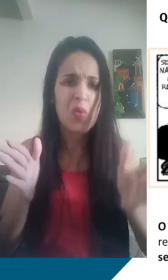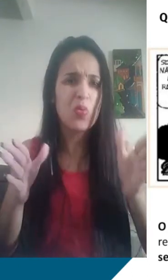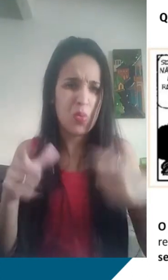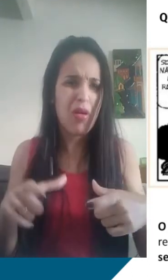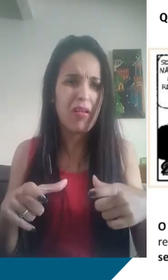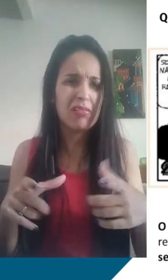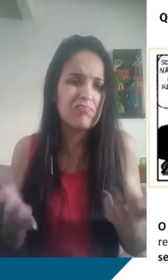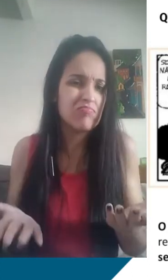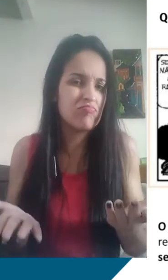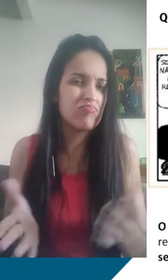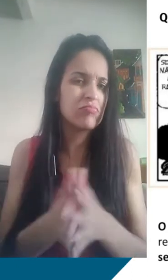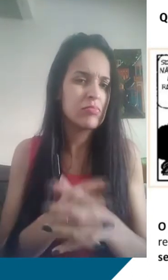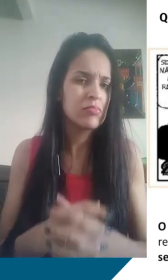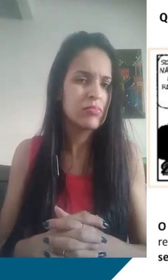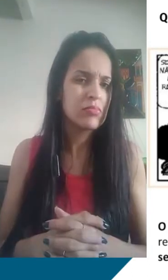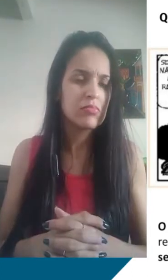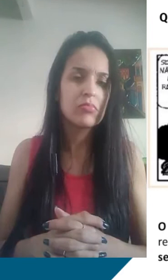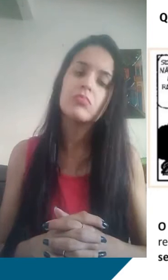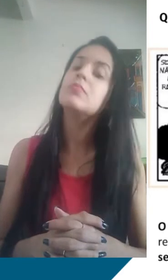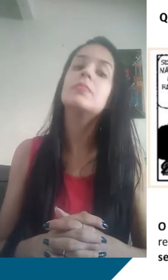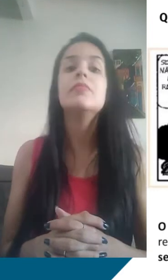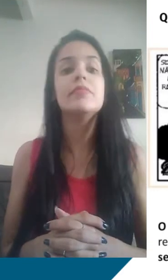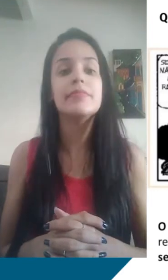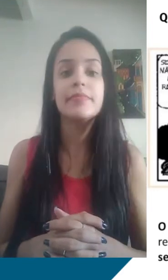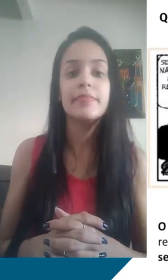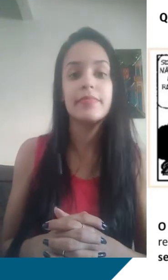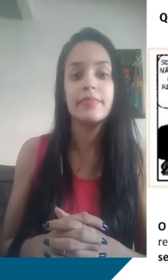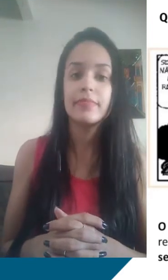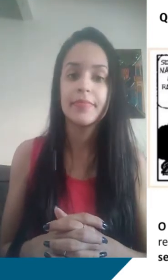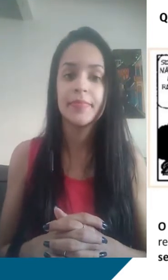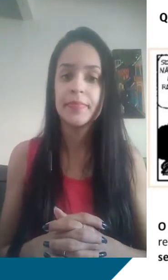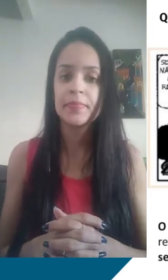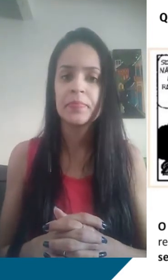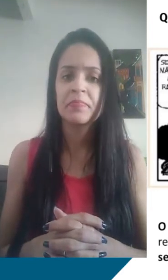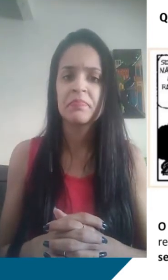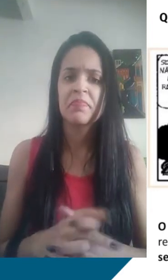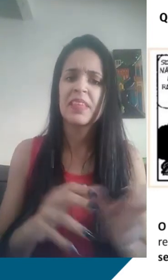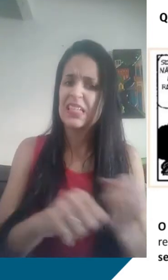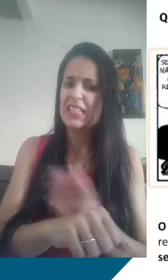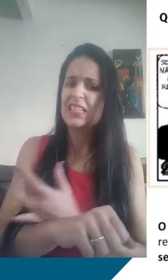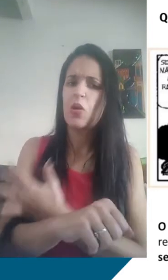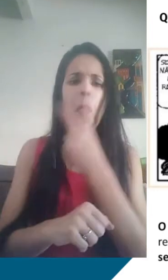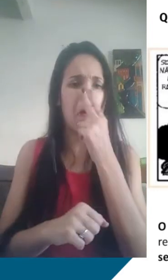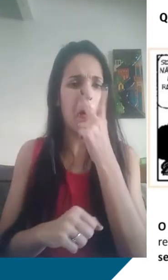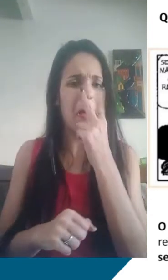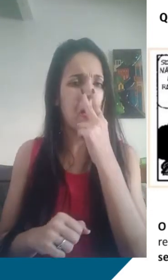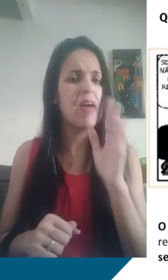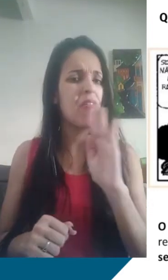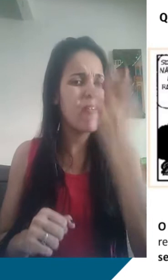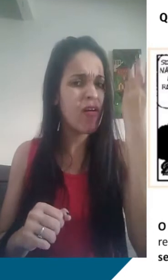raciocínio, fazendo uma revelação oportuna acerca do seu sentimento conveniente de patriotismo para produzir a